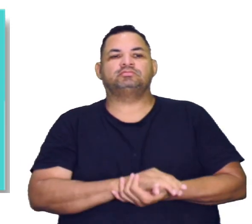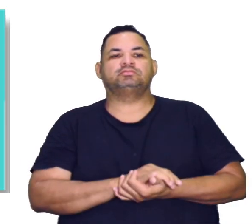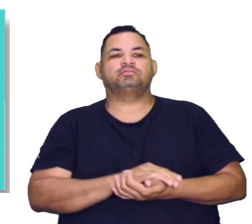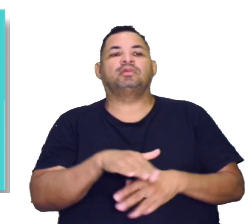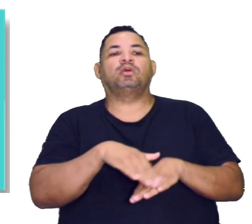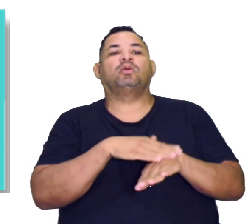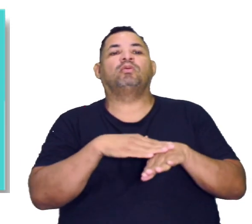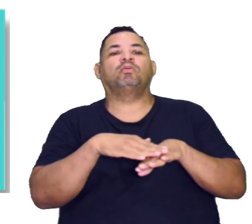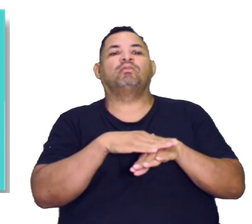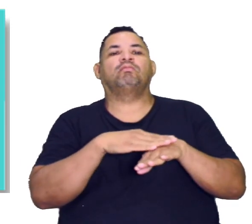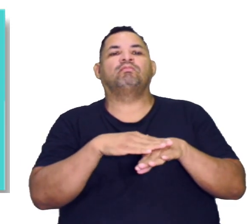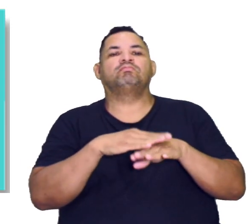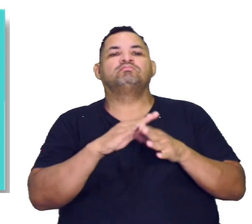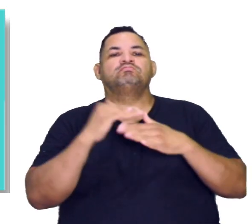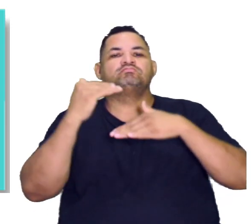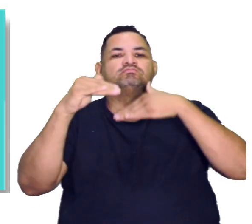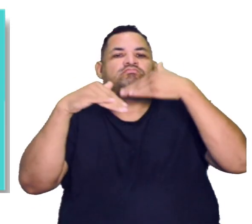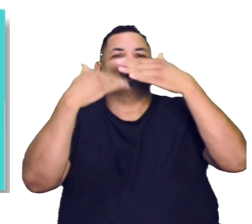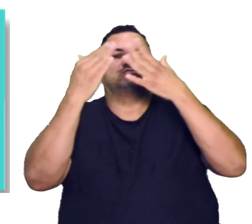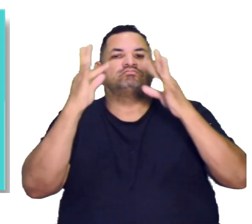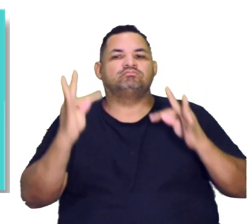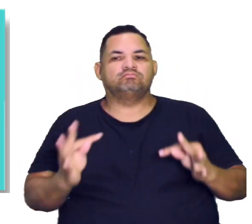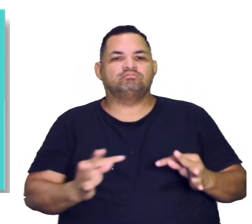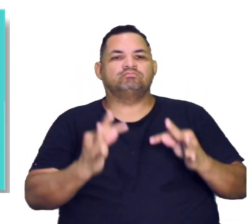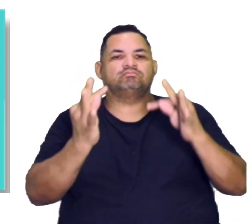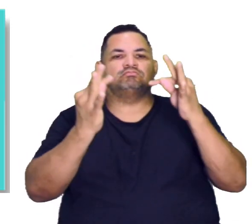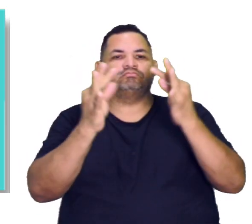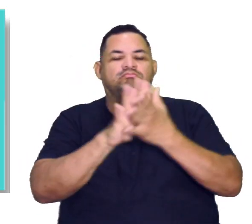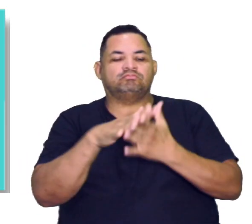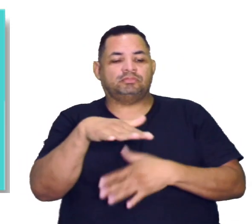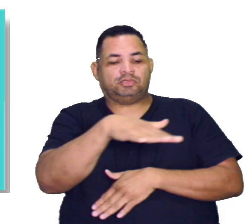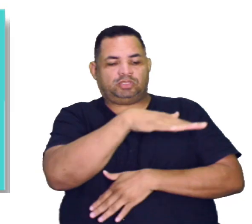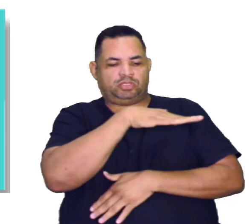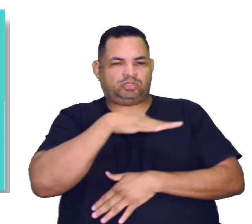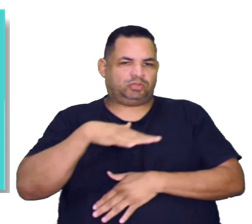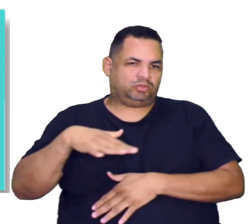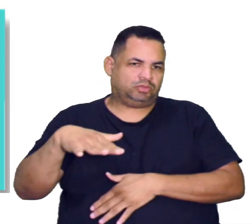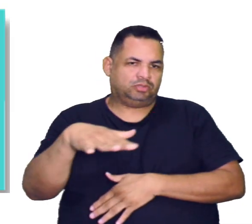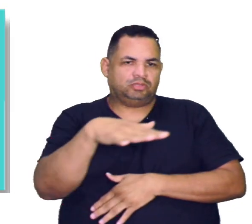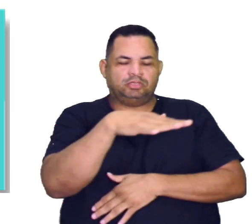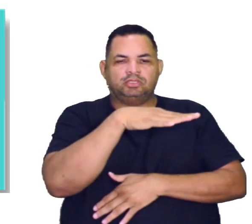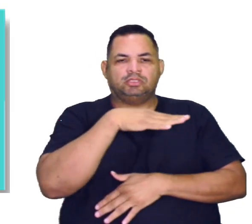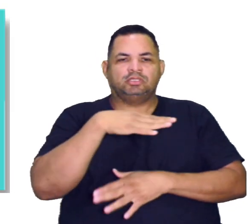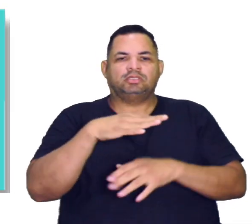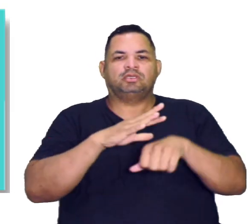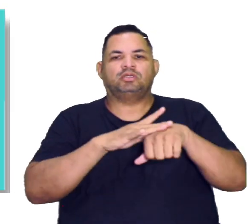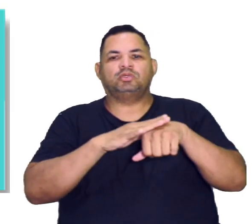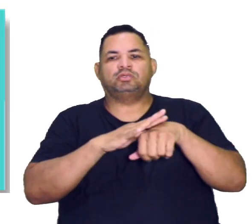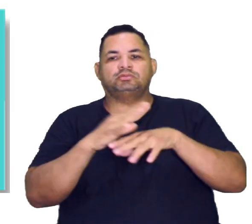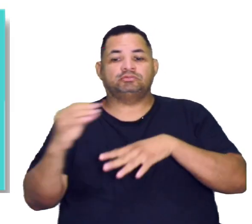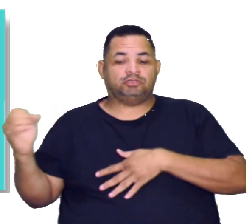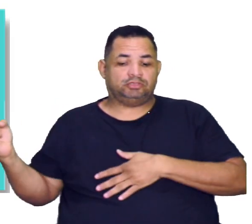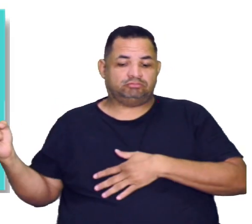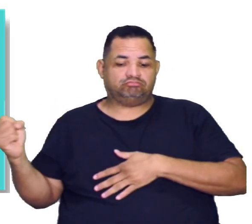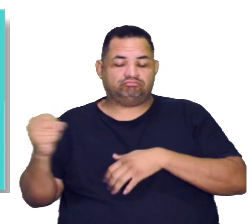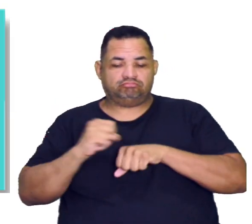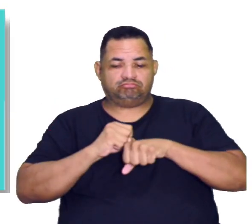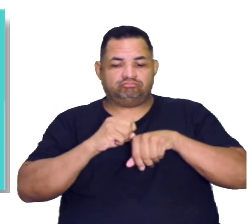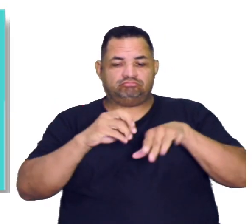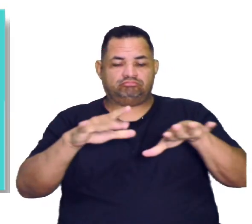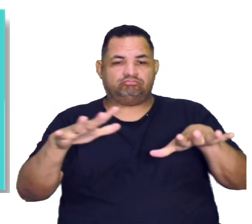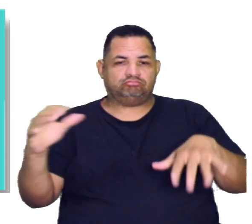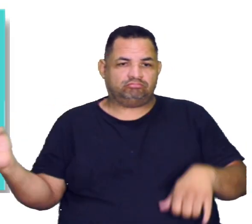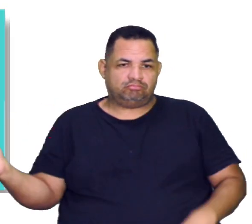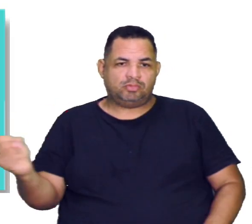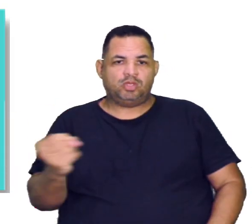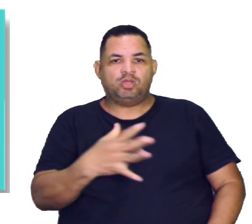respeito de avanço tecnológico e o cenário epidemiológico das doenças contemporâneas. Também converso